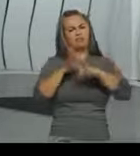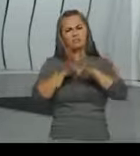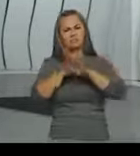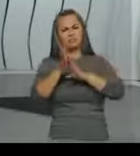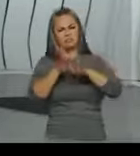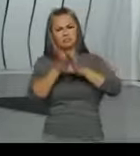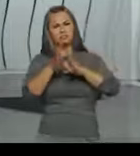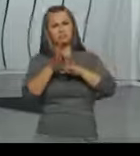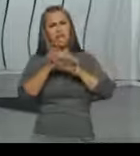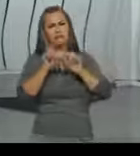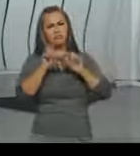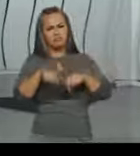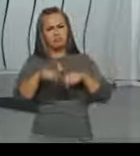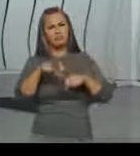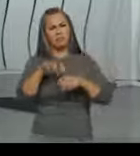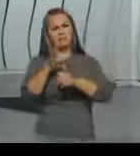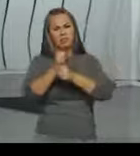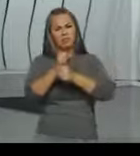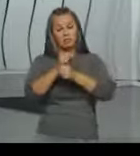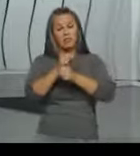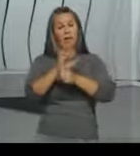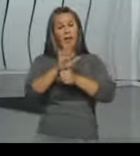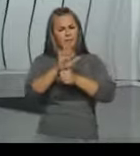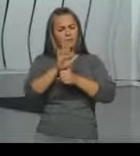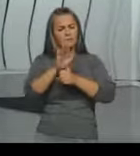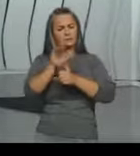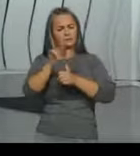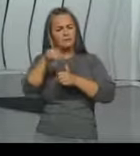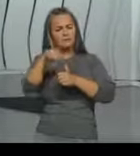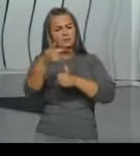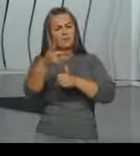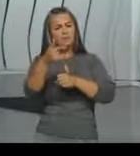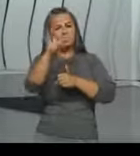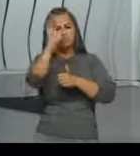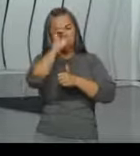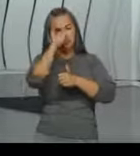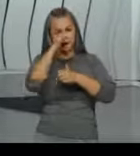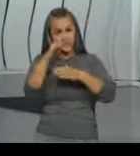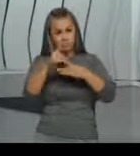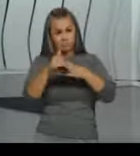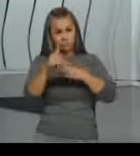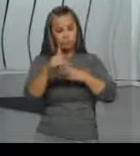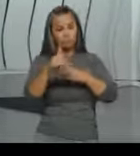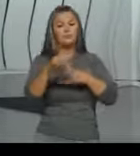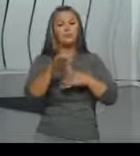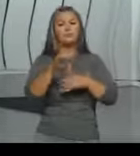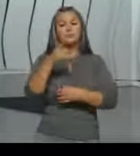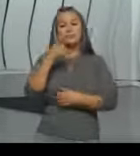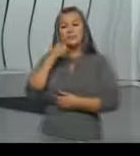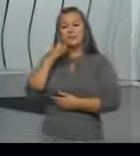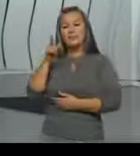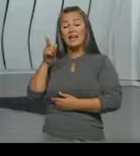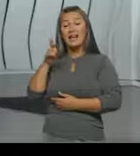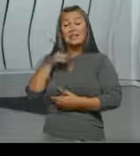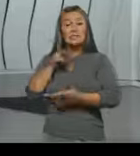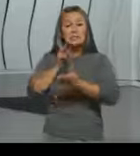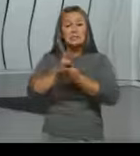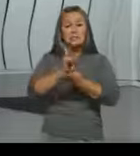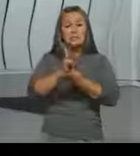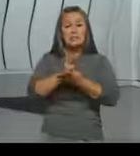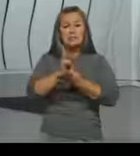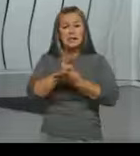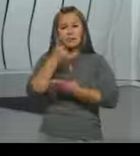gente calcular isso aí. Beleza? Vamos seguir. Isso era de grau para radiano. E toda vez que você escrever o número, vou